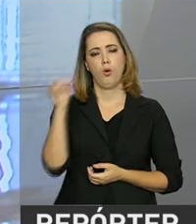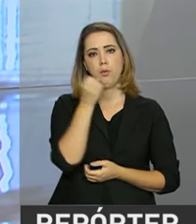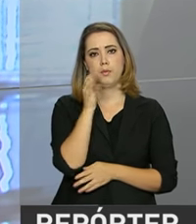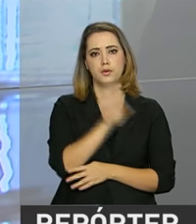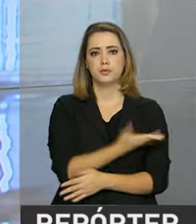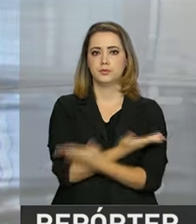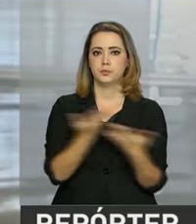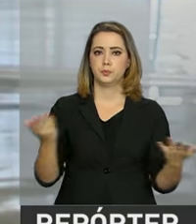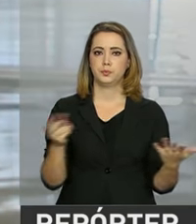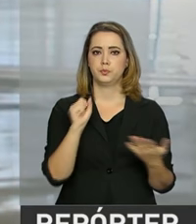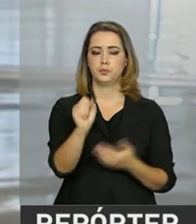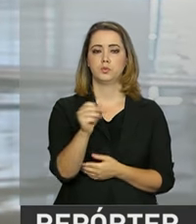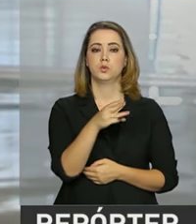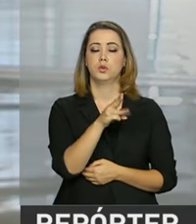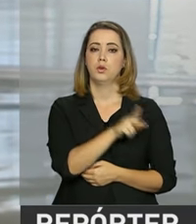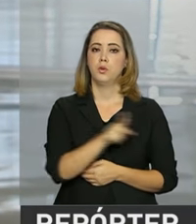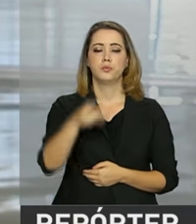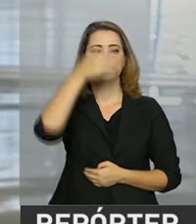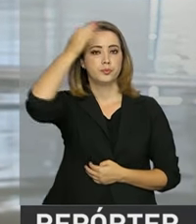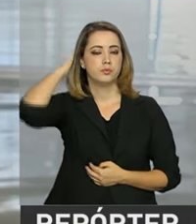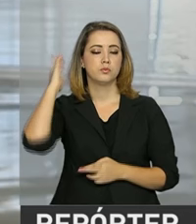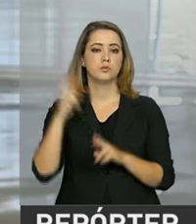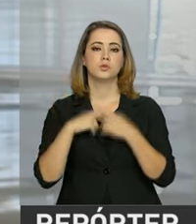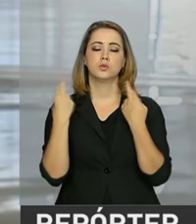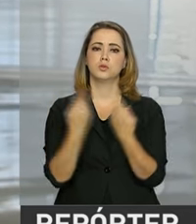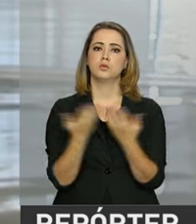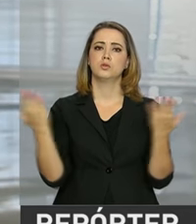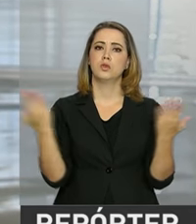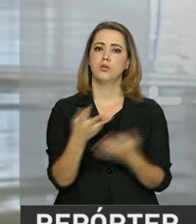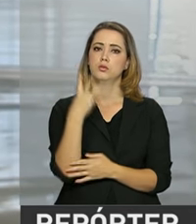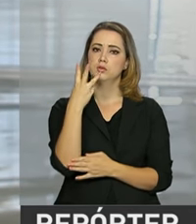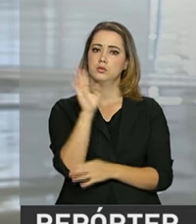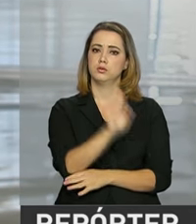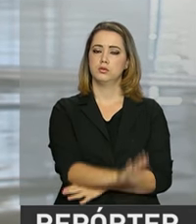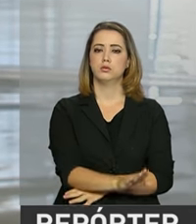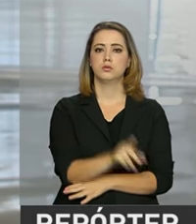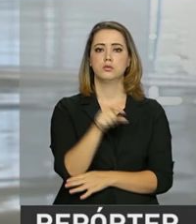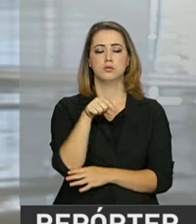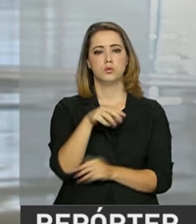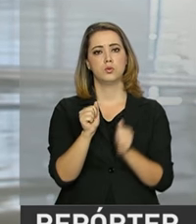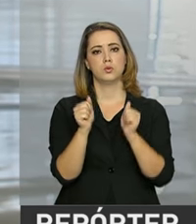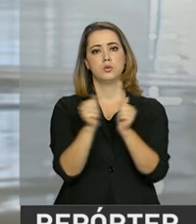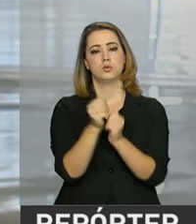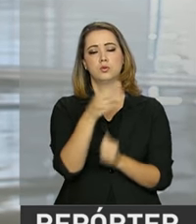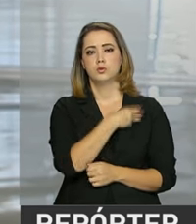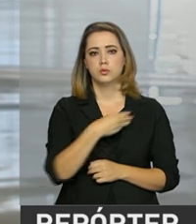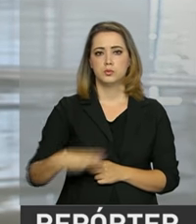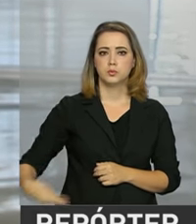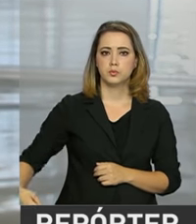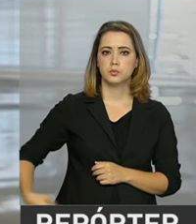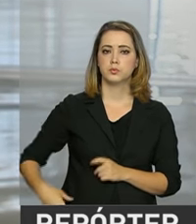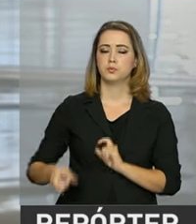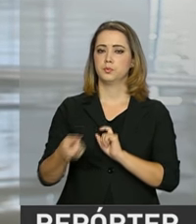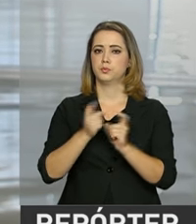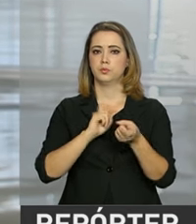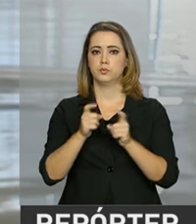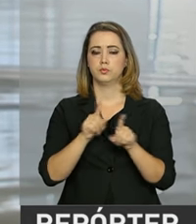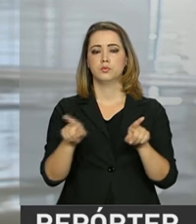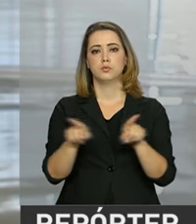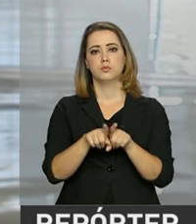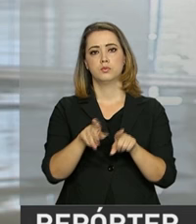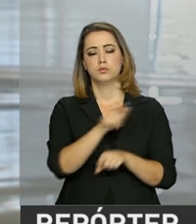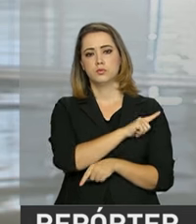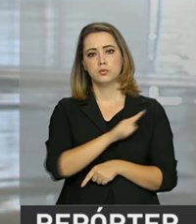tarde a todos. O presidente Michel Temer se reúne agora às 15h com o ministro da Fazenda, Henrique Meirelles, e com